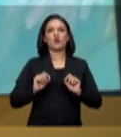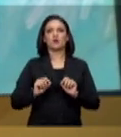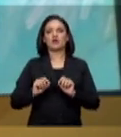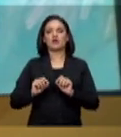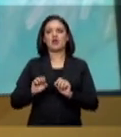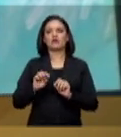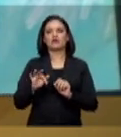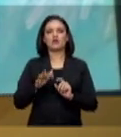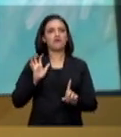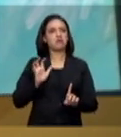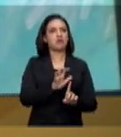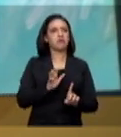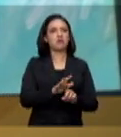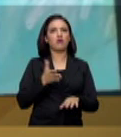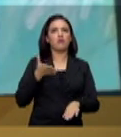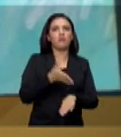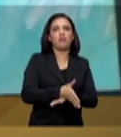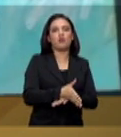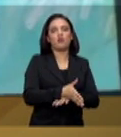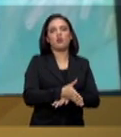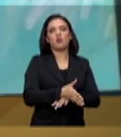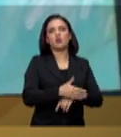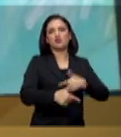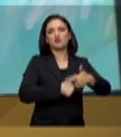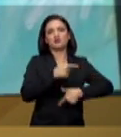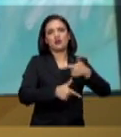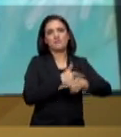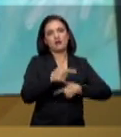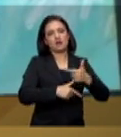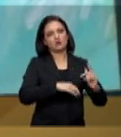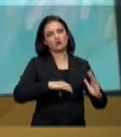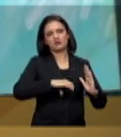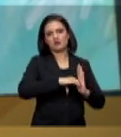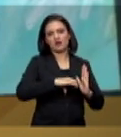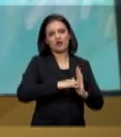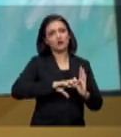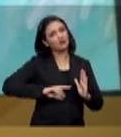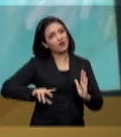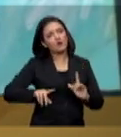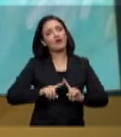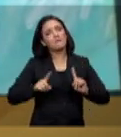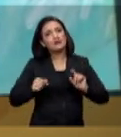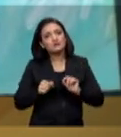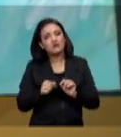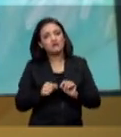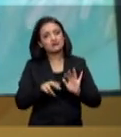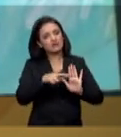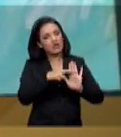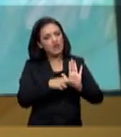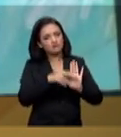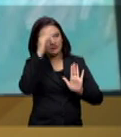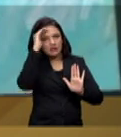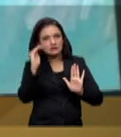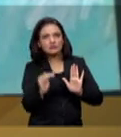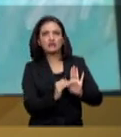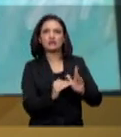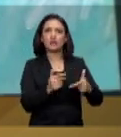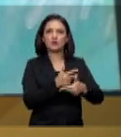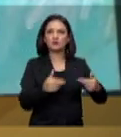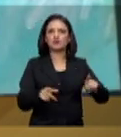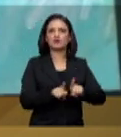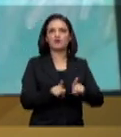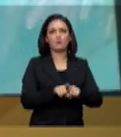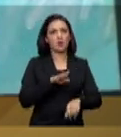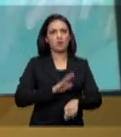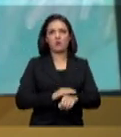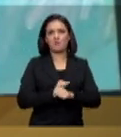Senado, a sua instalação e funcionamento dentro das condições possíveis no momento pandêmico. Não precisamos